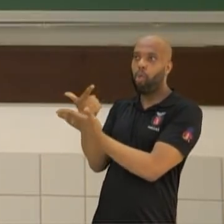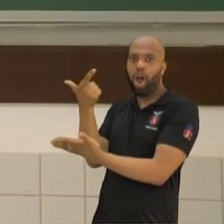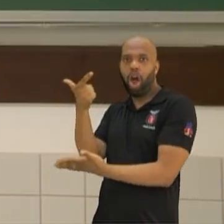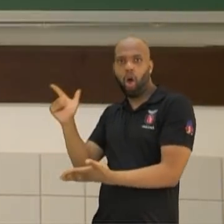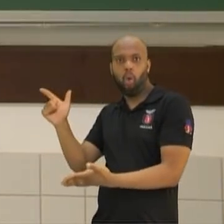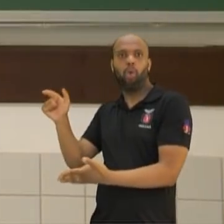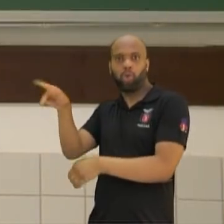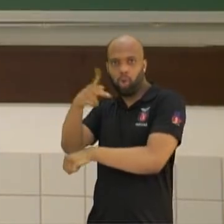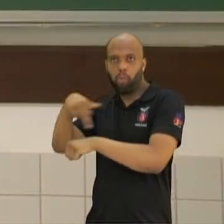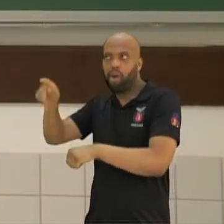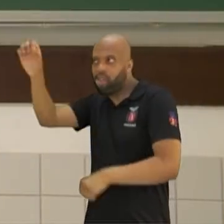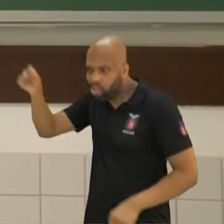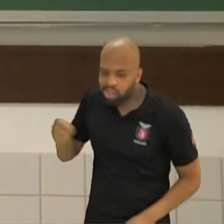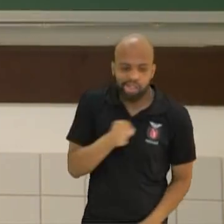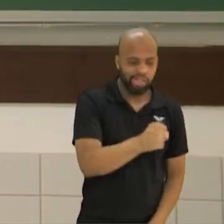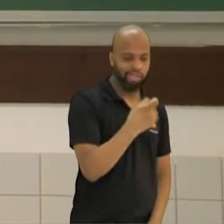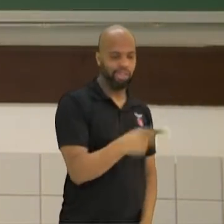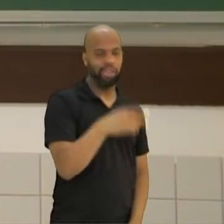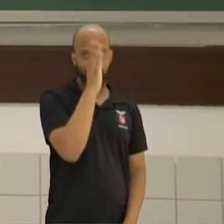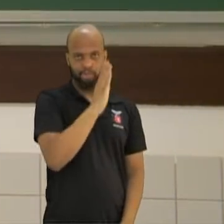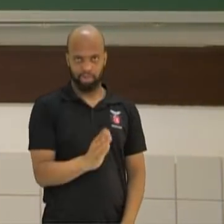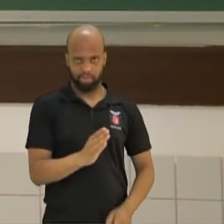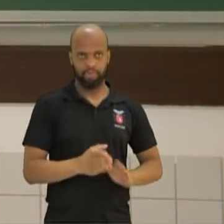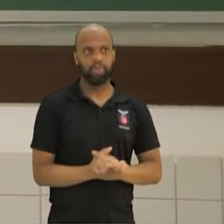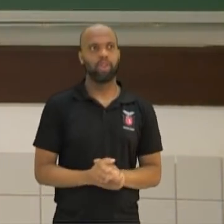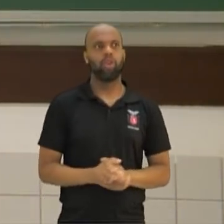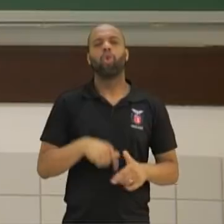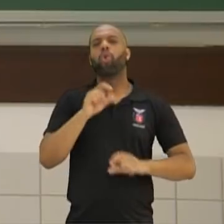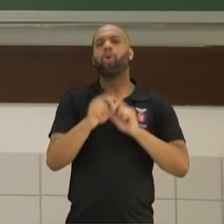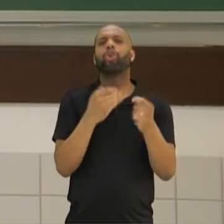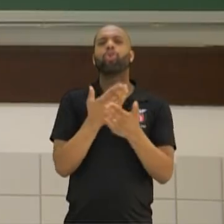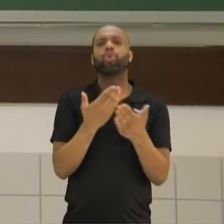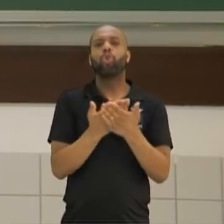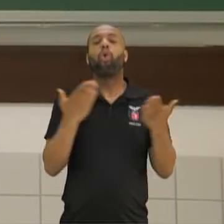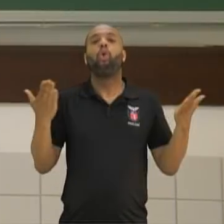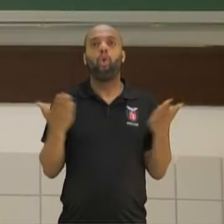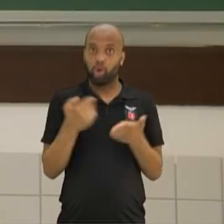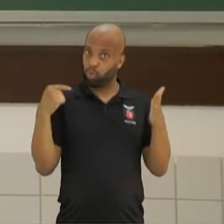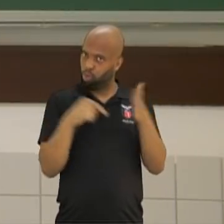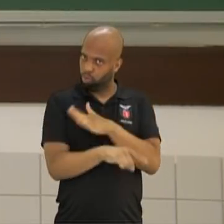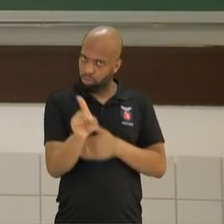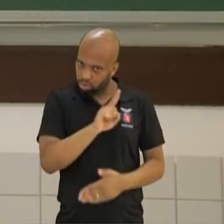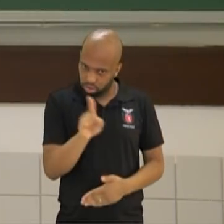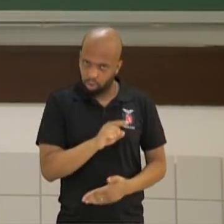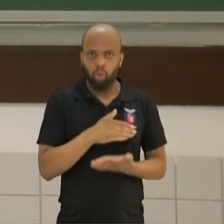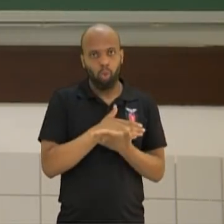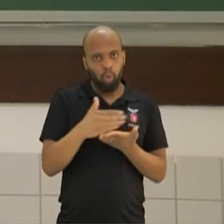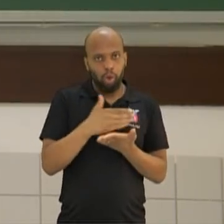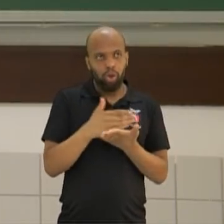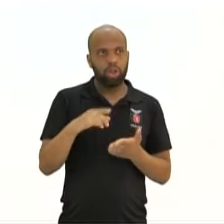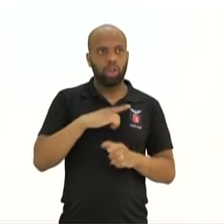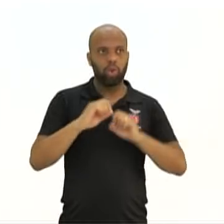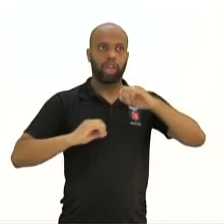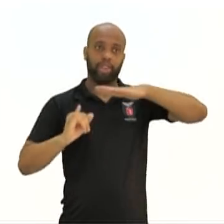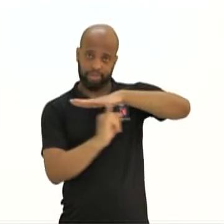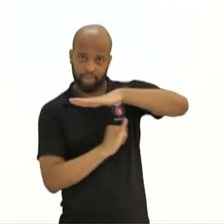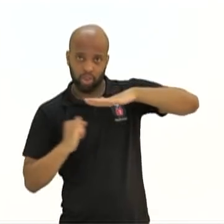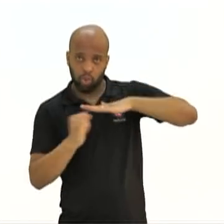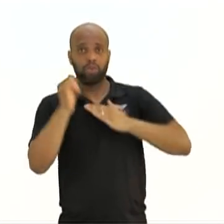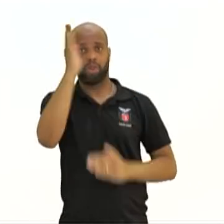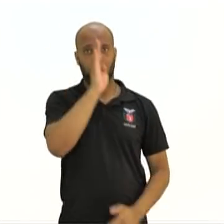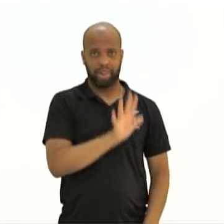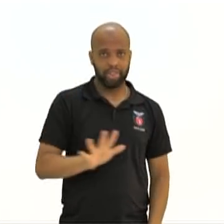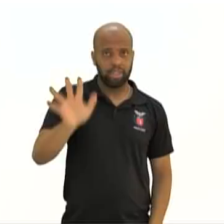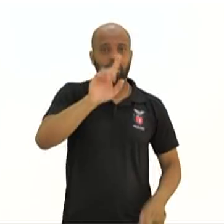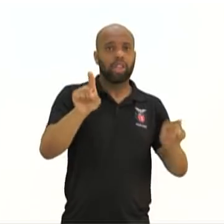visto de maneira razoável e superficial hoje. Alguma coisa ligada à industrialização, focamos nessa